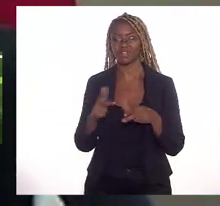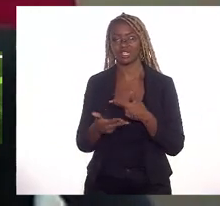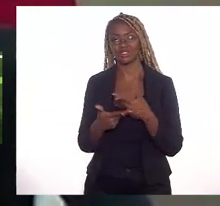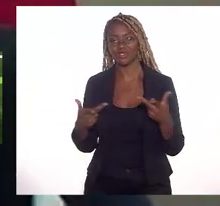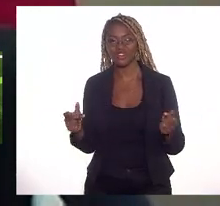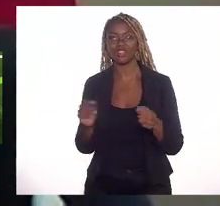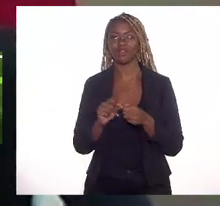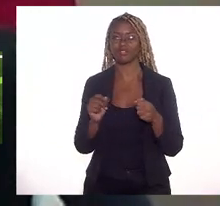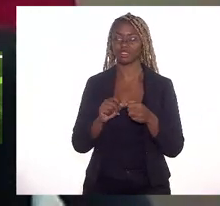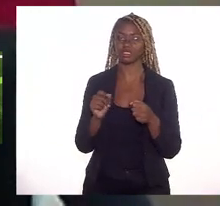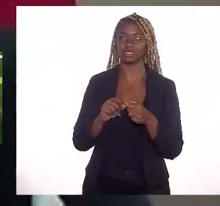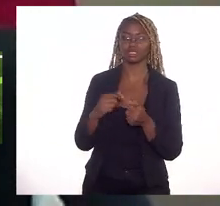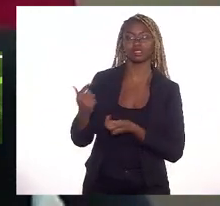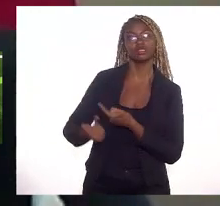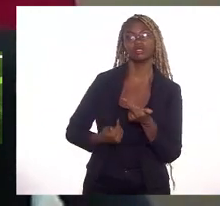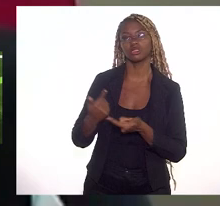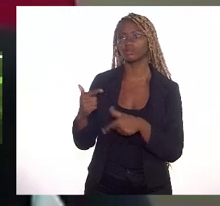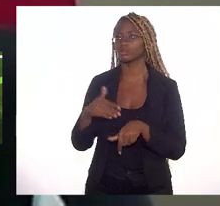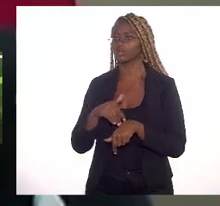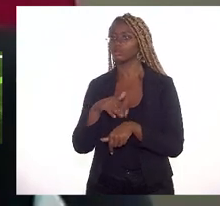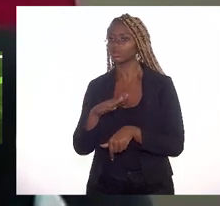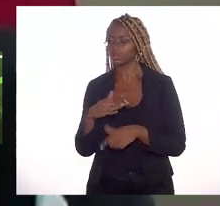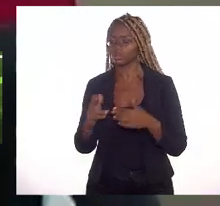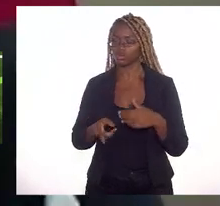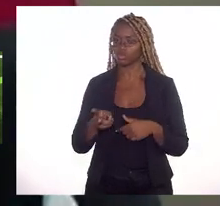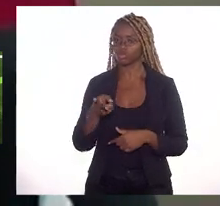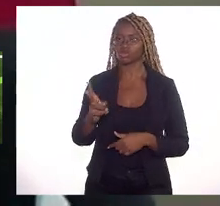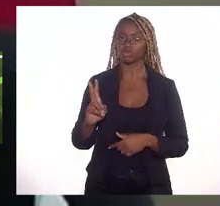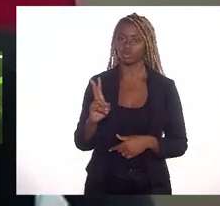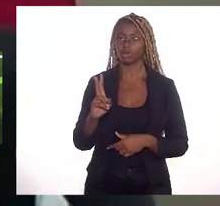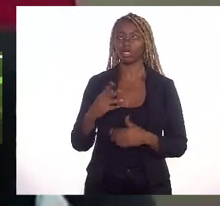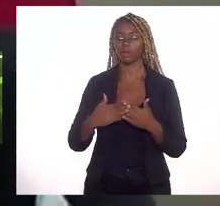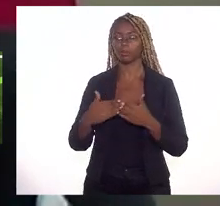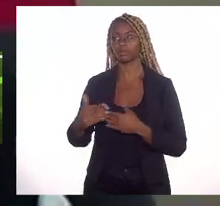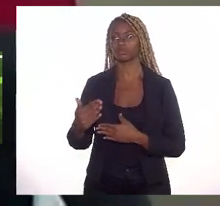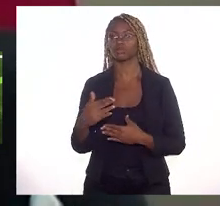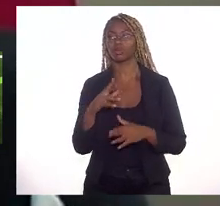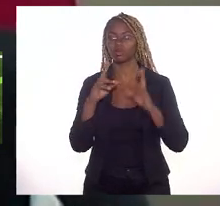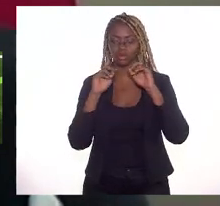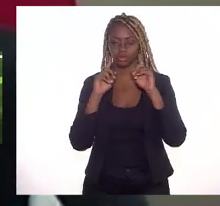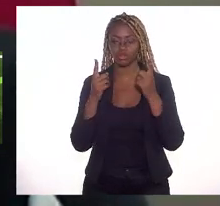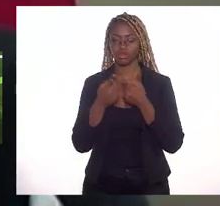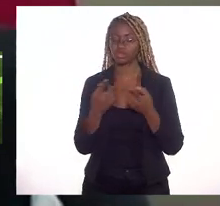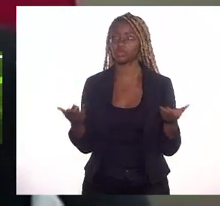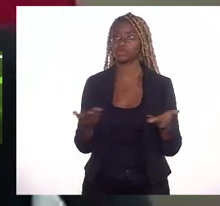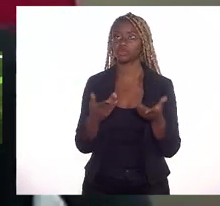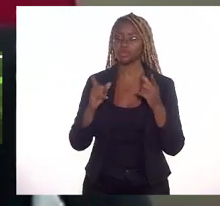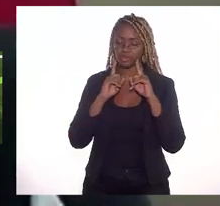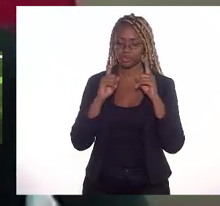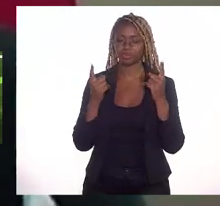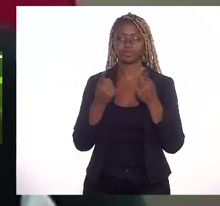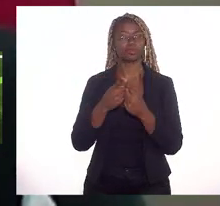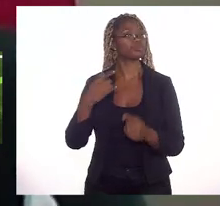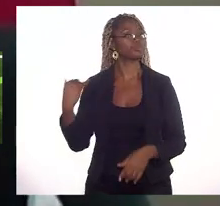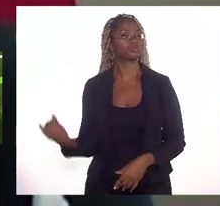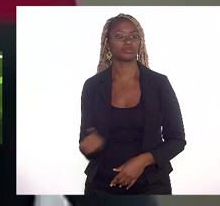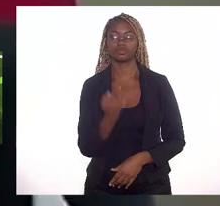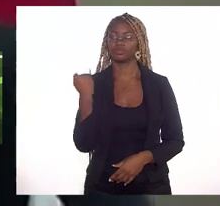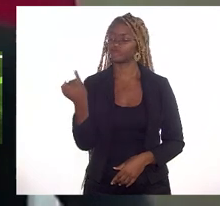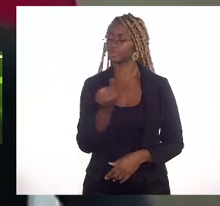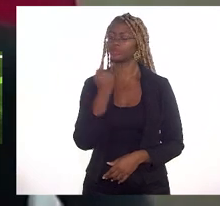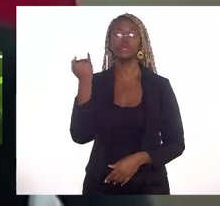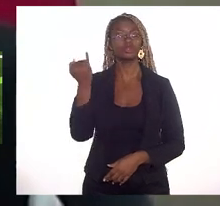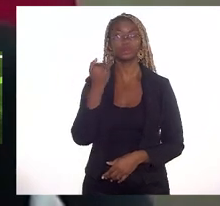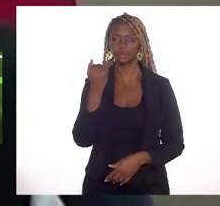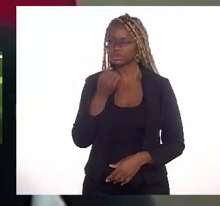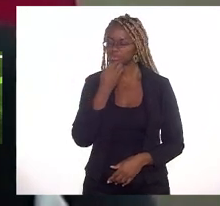serem continuadas a partir dessa reunião, que nos permite dizer que essa foi uma reunião extremamente, uma audiência